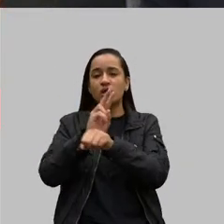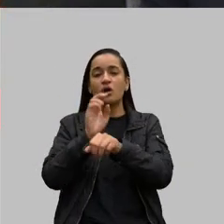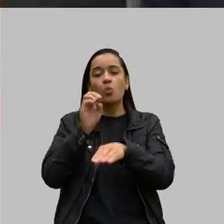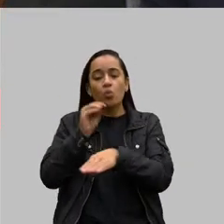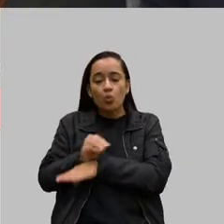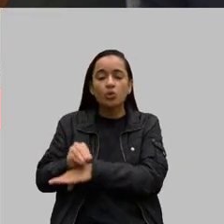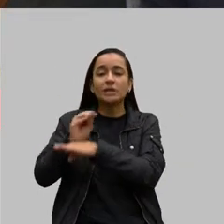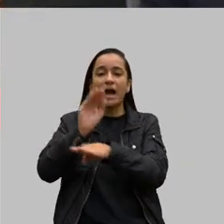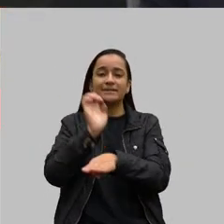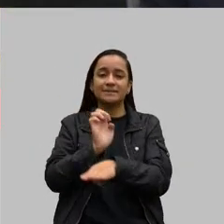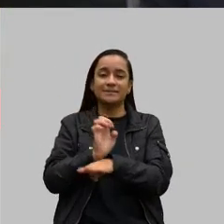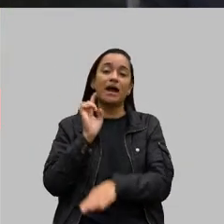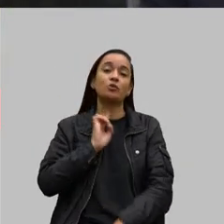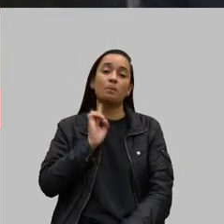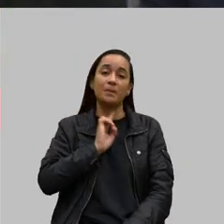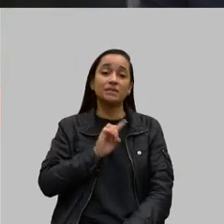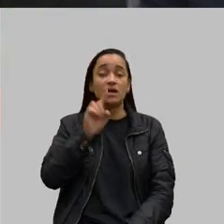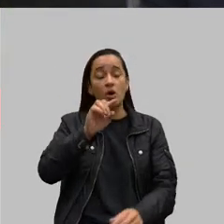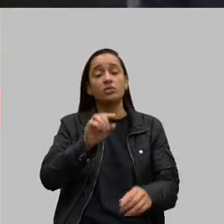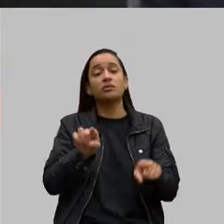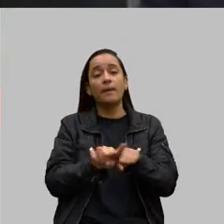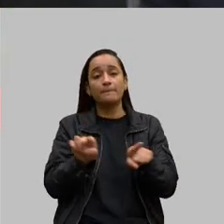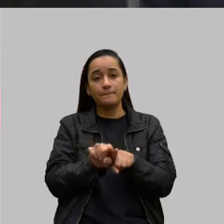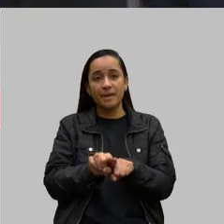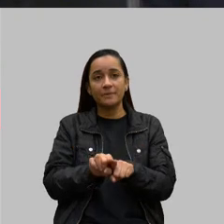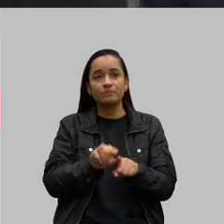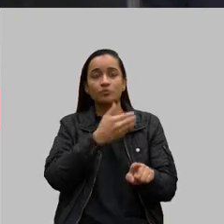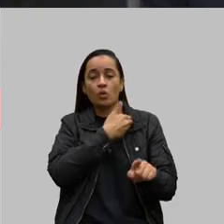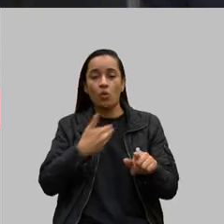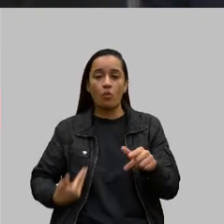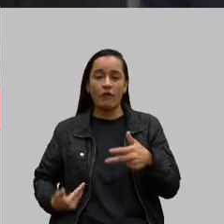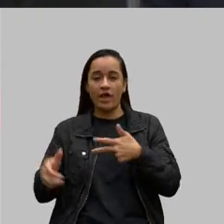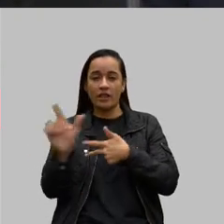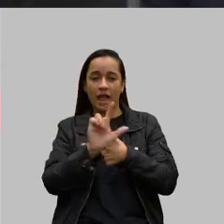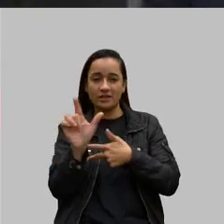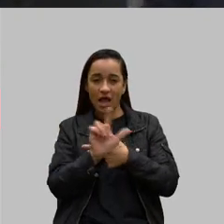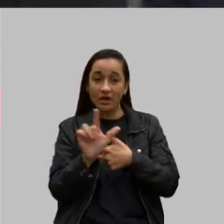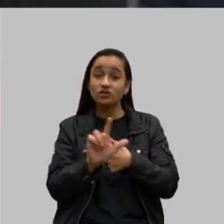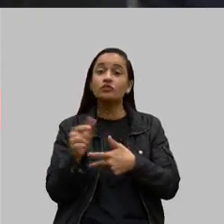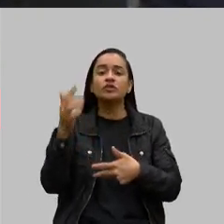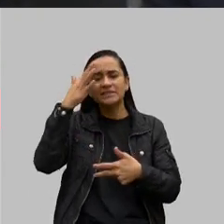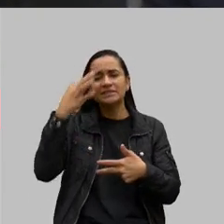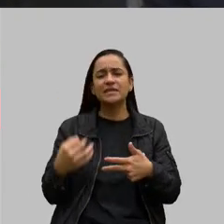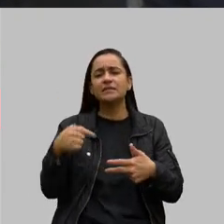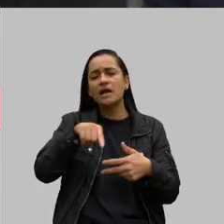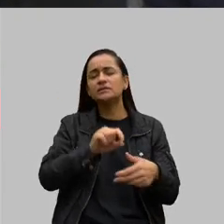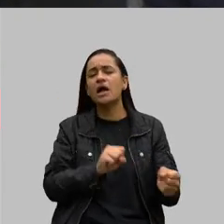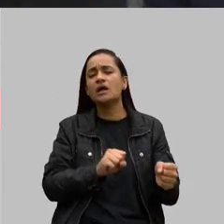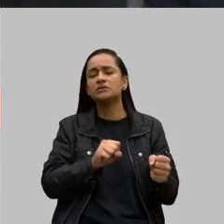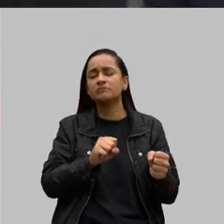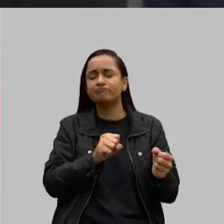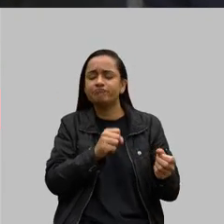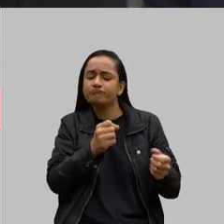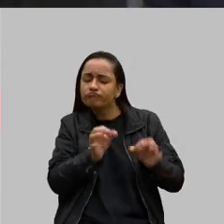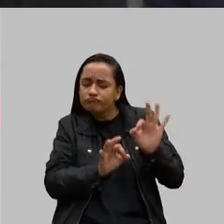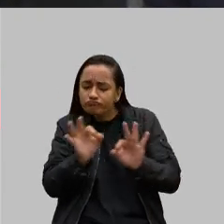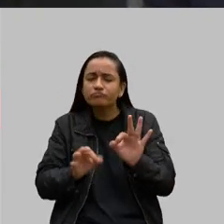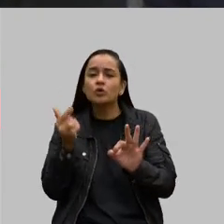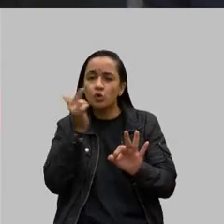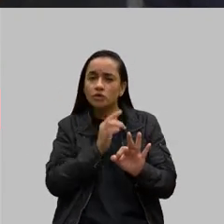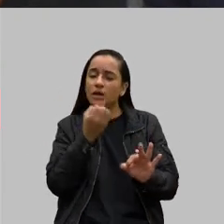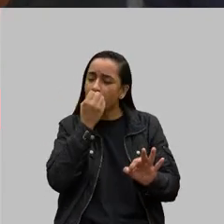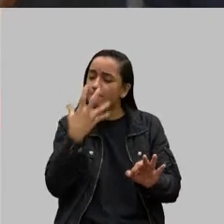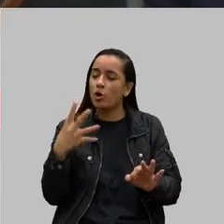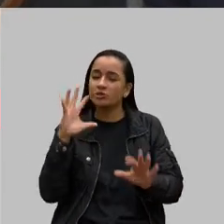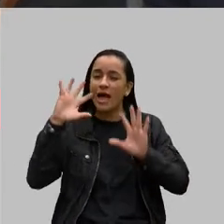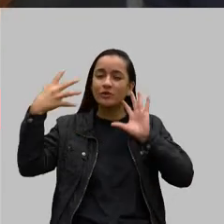governo do legislativo e eu tenho certeza que com essa proximidade a gente consegue colher Bons Frutos para nossa Minas Gerais